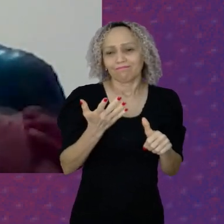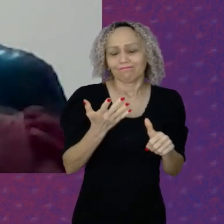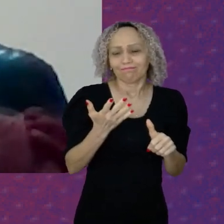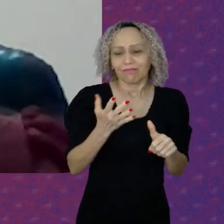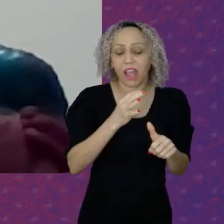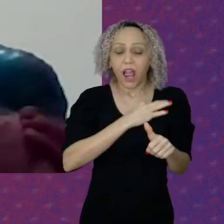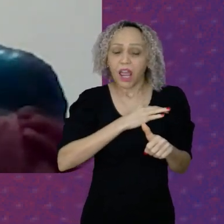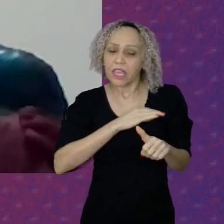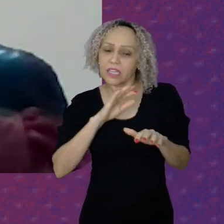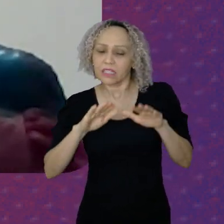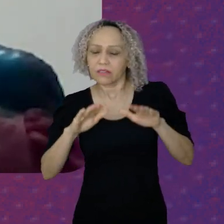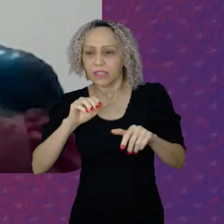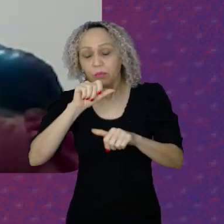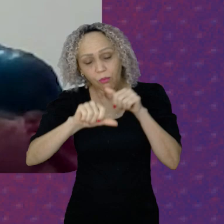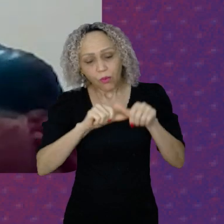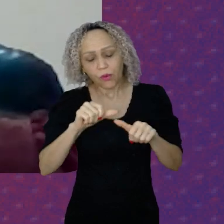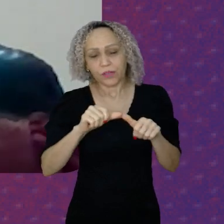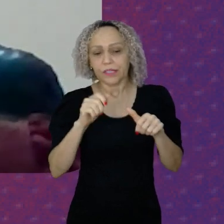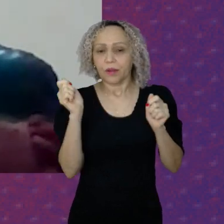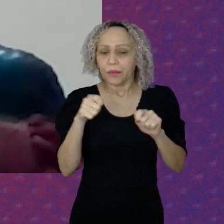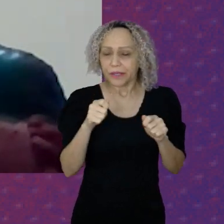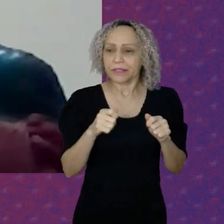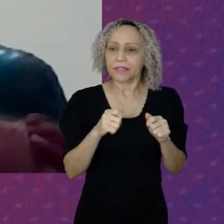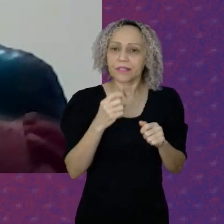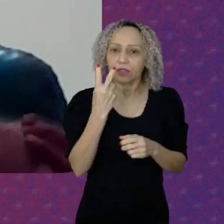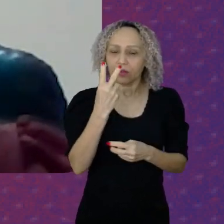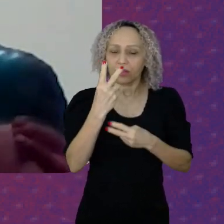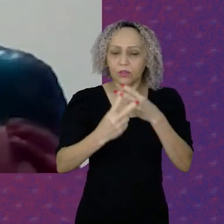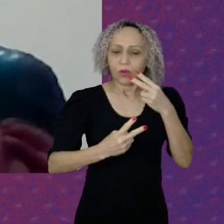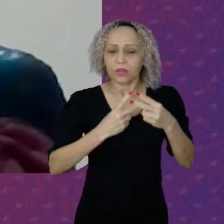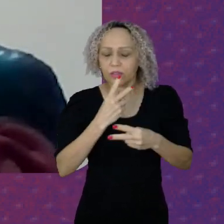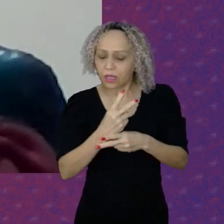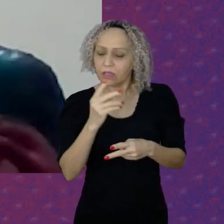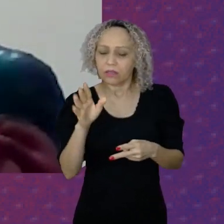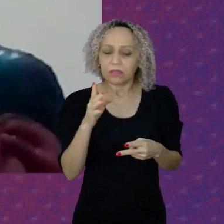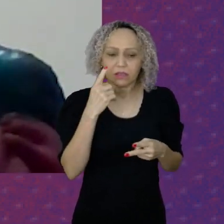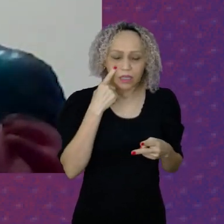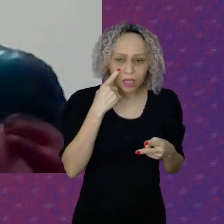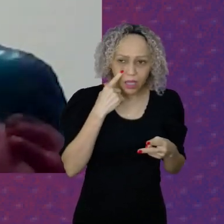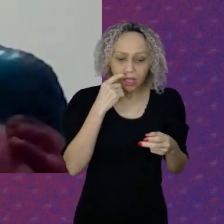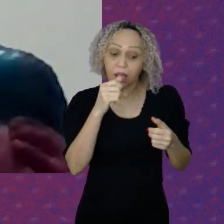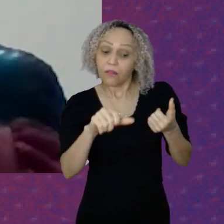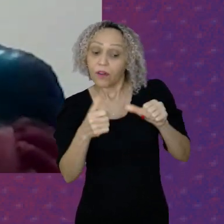dados para o programa Bolsa Família é o cadastro único. E aí a gente chega